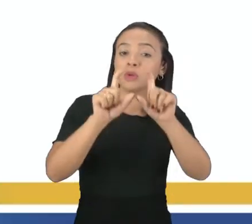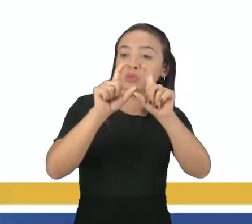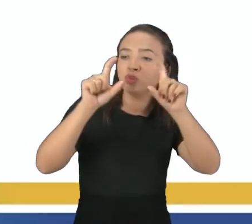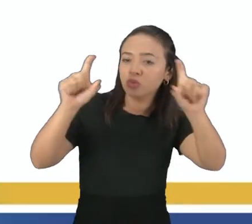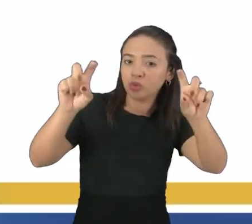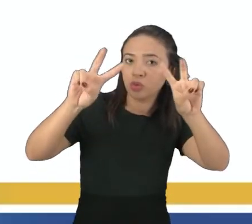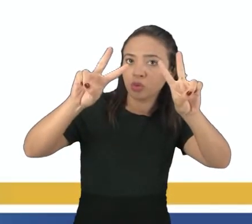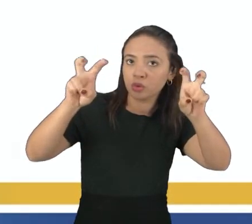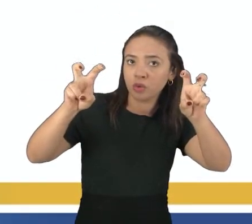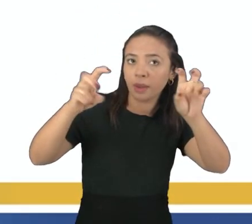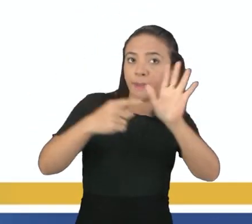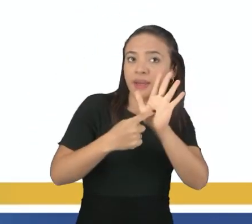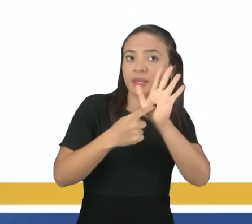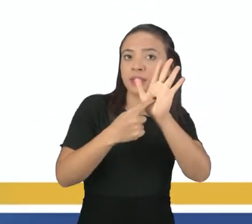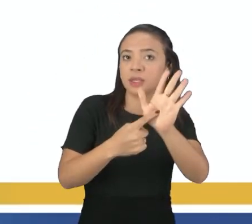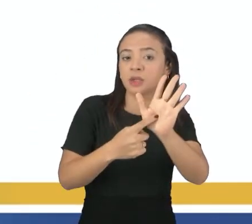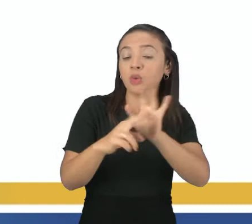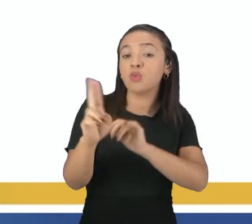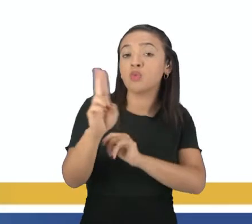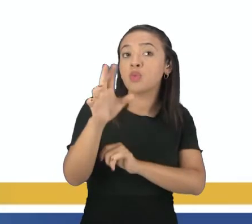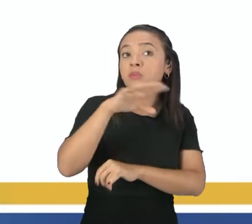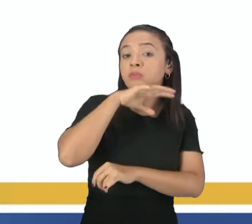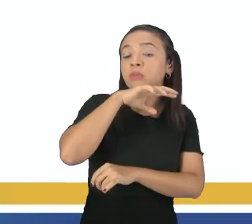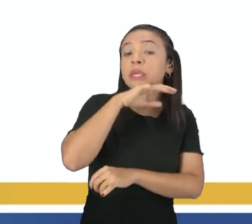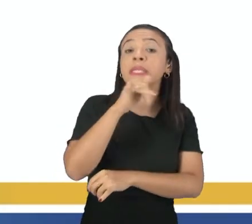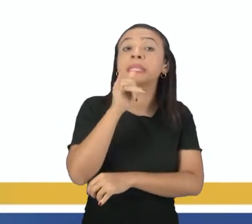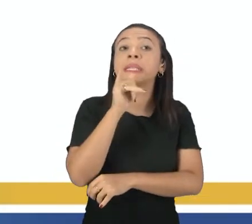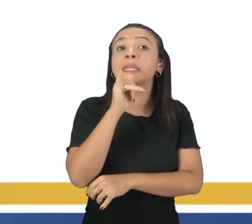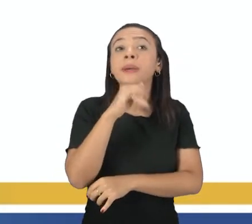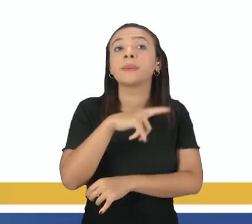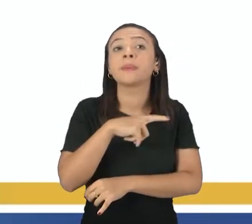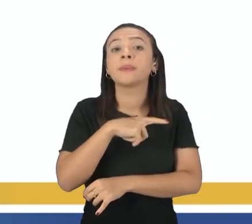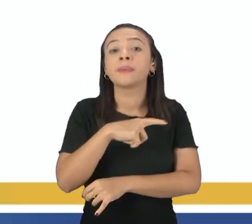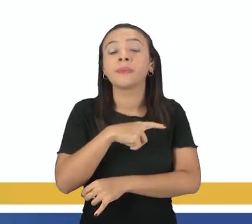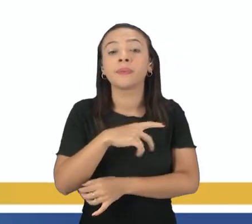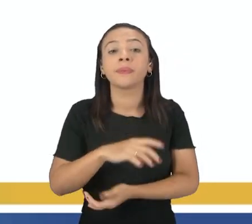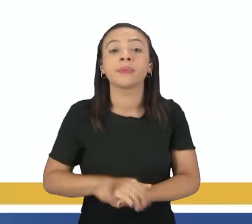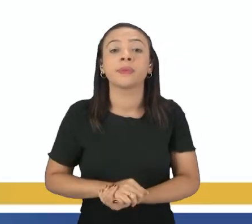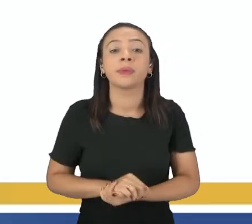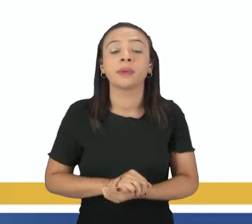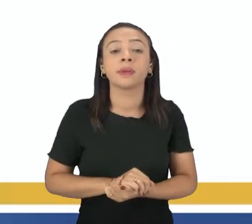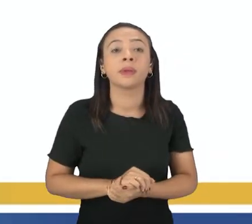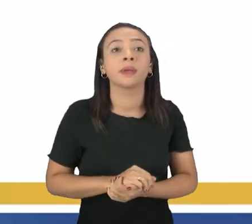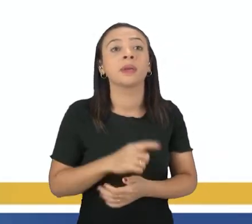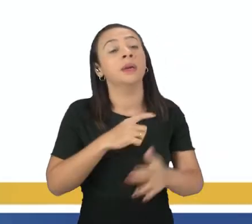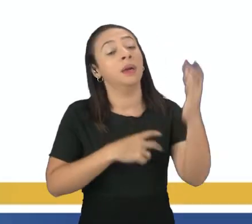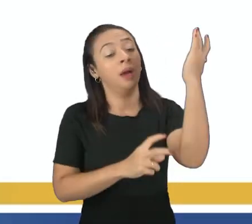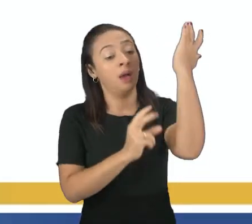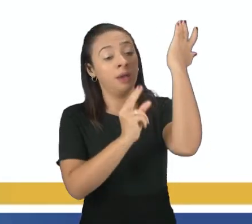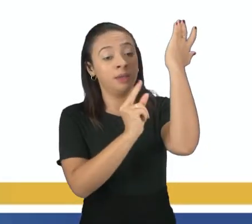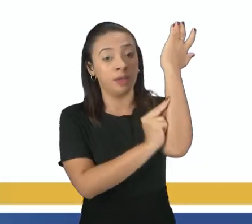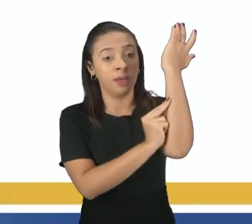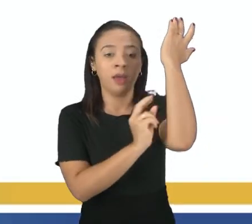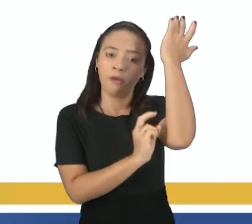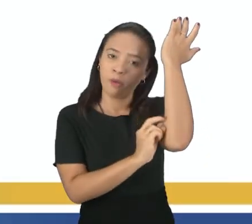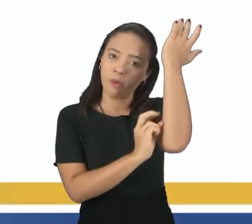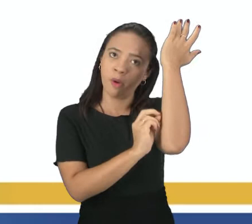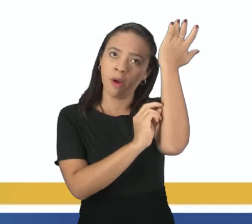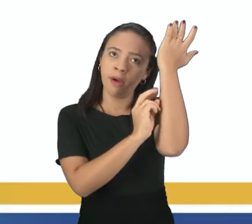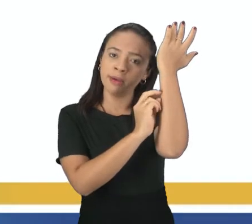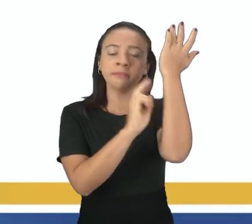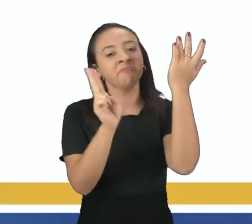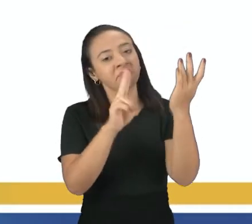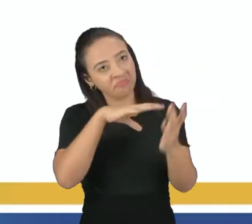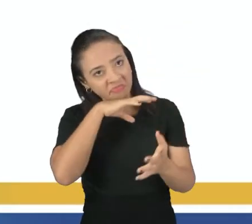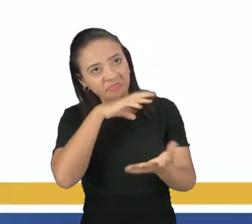se destacam os nomes dos animais. Por exemplo, aqui nós temos algumas fábulas, né? A cigarra e a formiga, nome